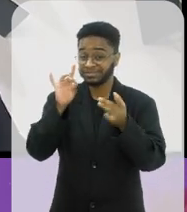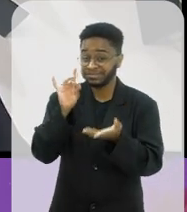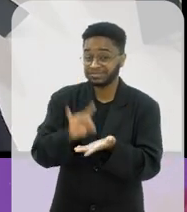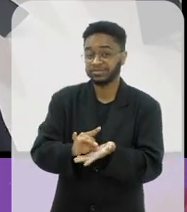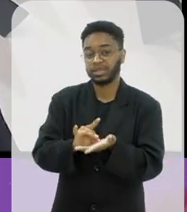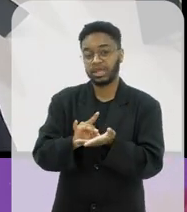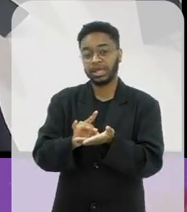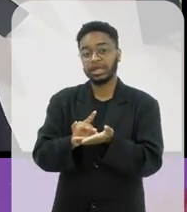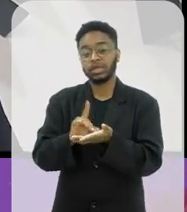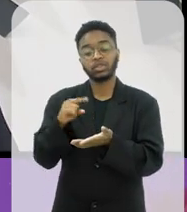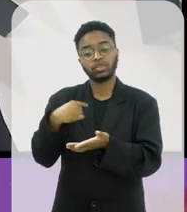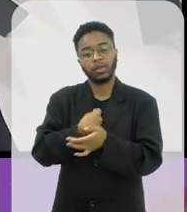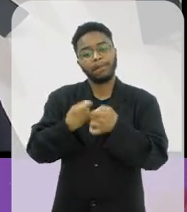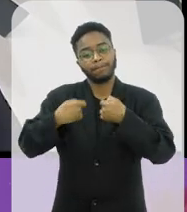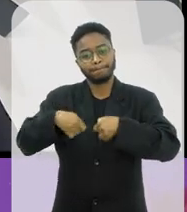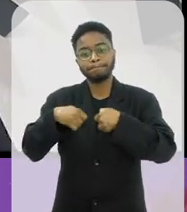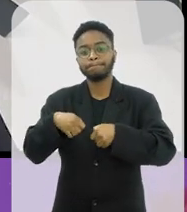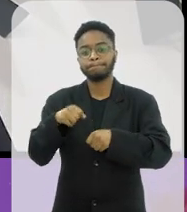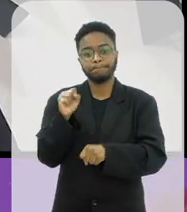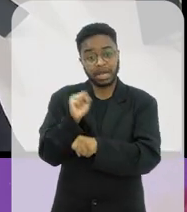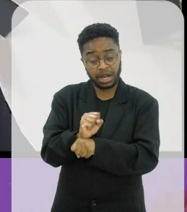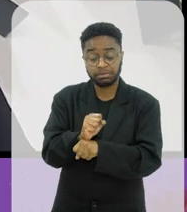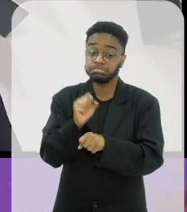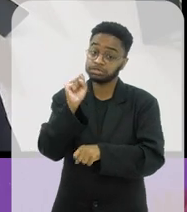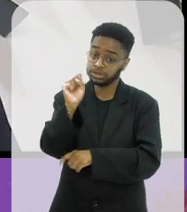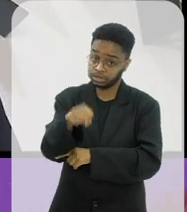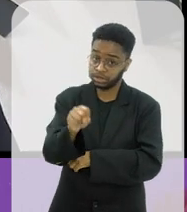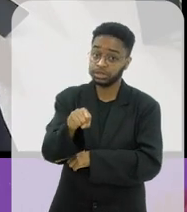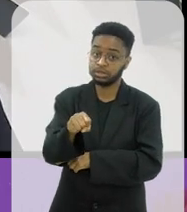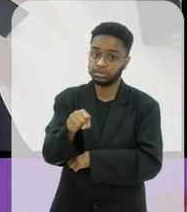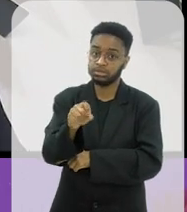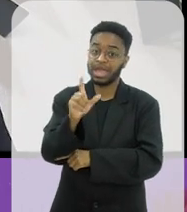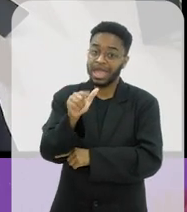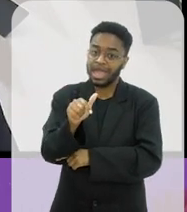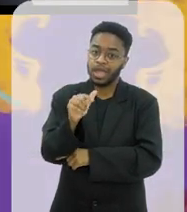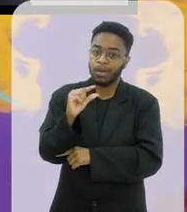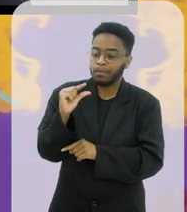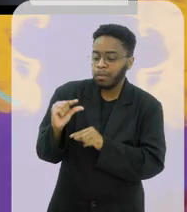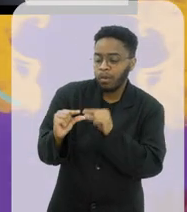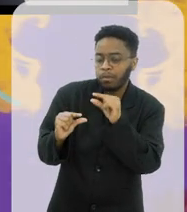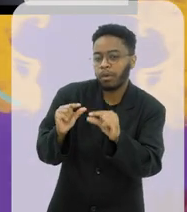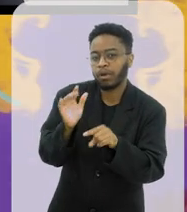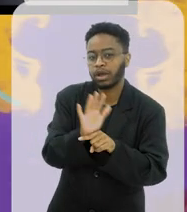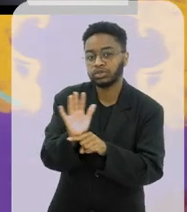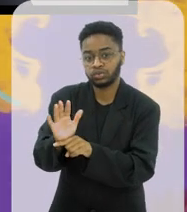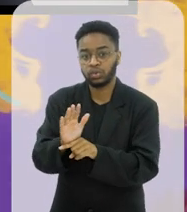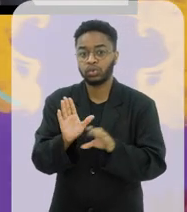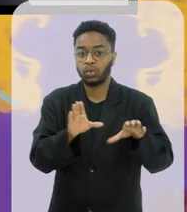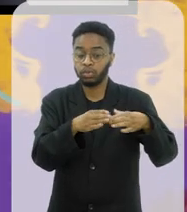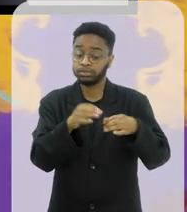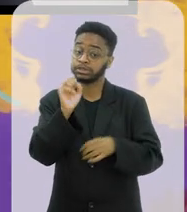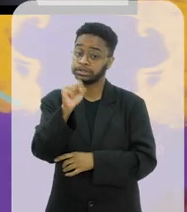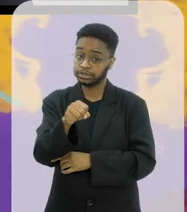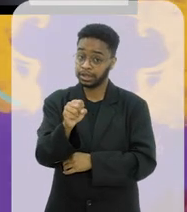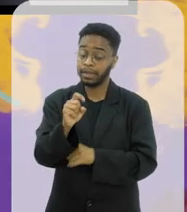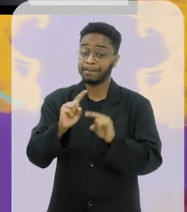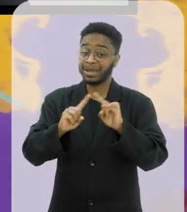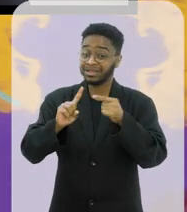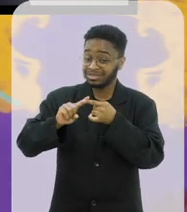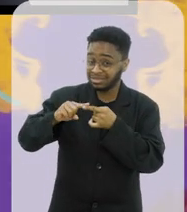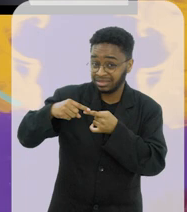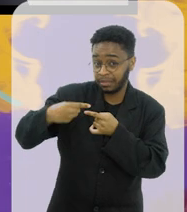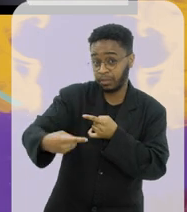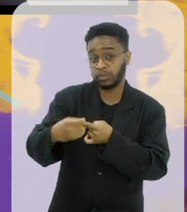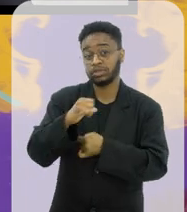Rui, tínhamos que parar? Tínhamos. É um paliativo? É. Já ajuda os clubes? Sim. Depois,